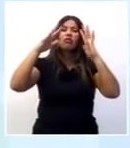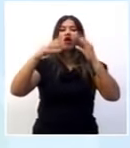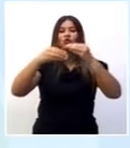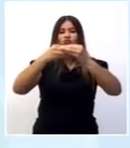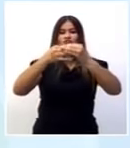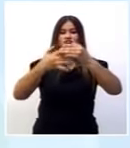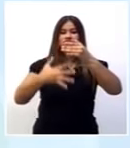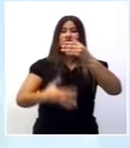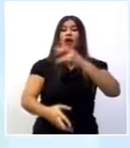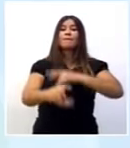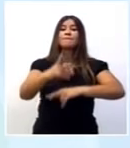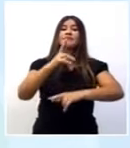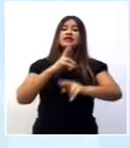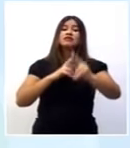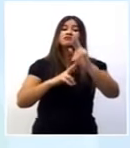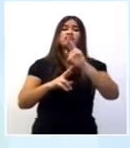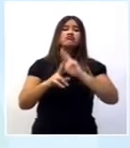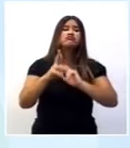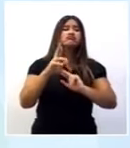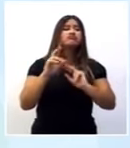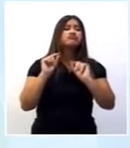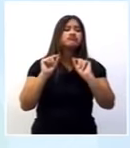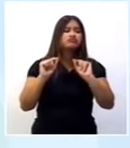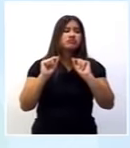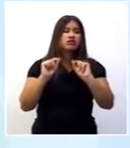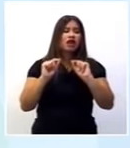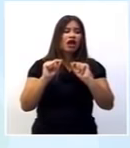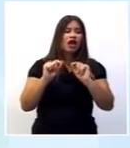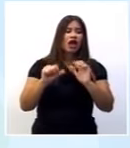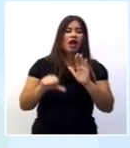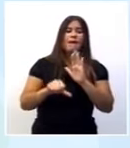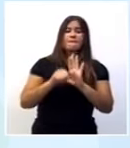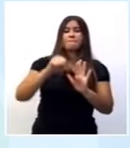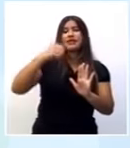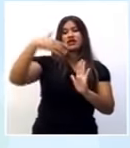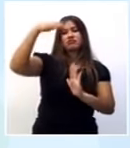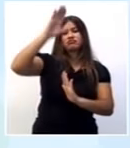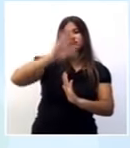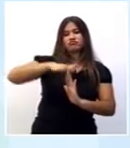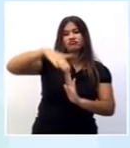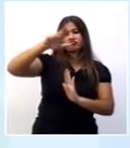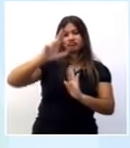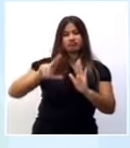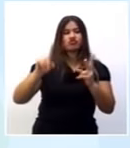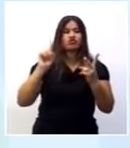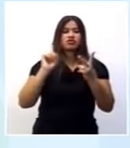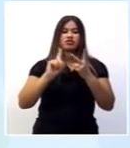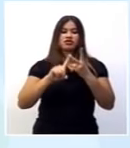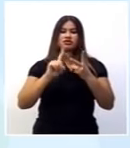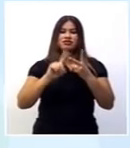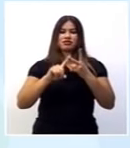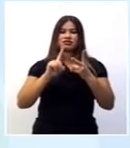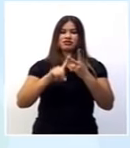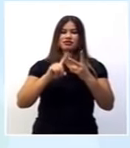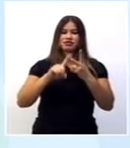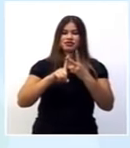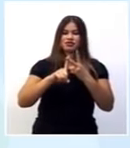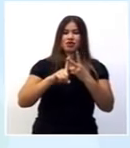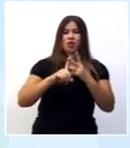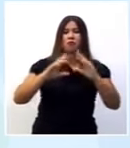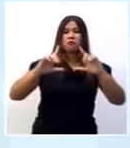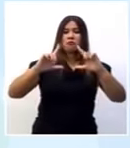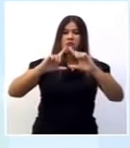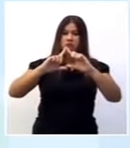chat. Que tipo de fonte são essas? A primeira é uma pintura rupestre. A segunda é uma pirâmide do